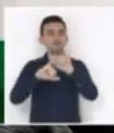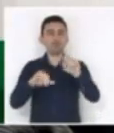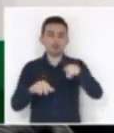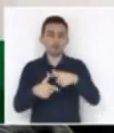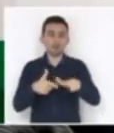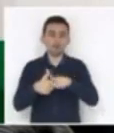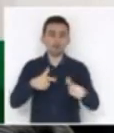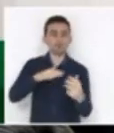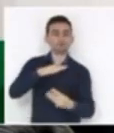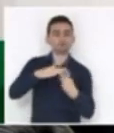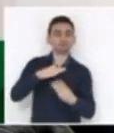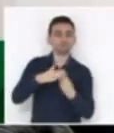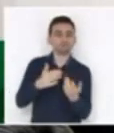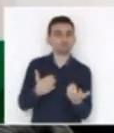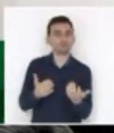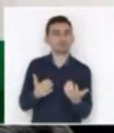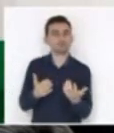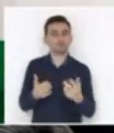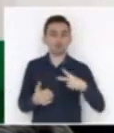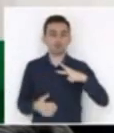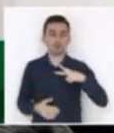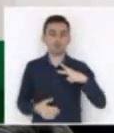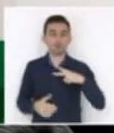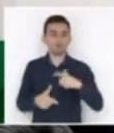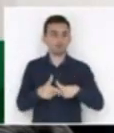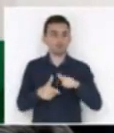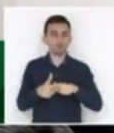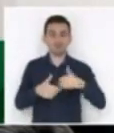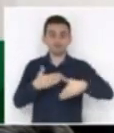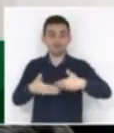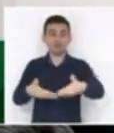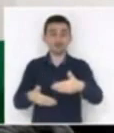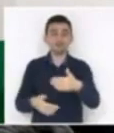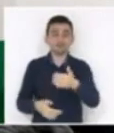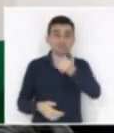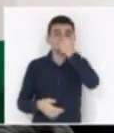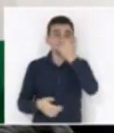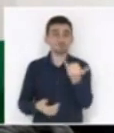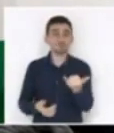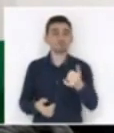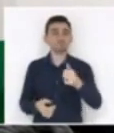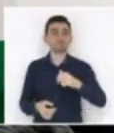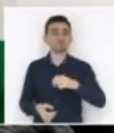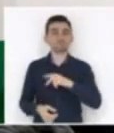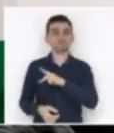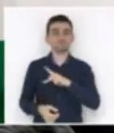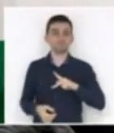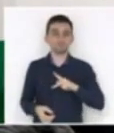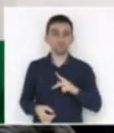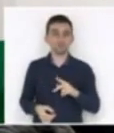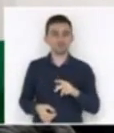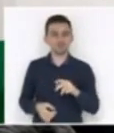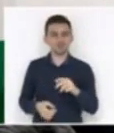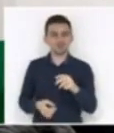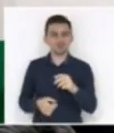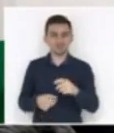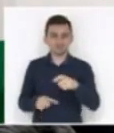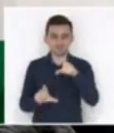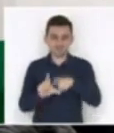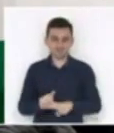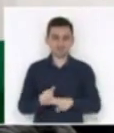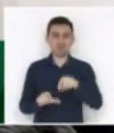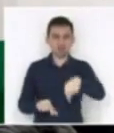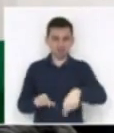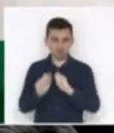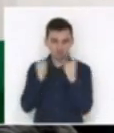que é um problema privado com consequência pública. Com Santa Catarina, essa dívida não é com a Assembleia